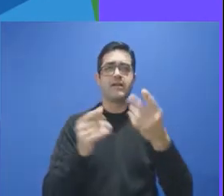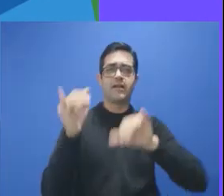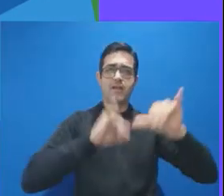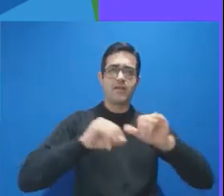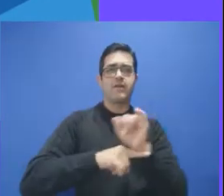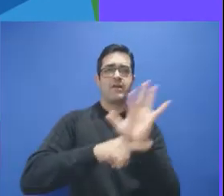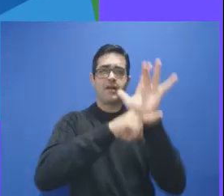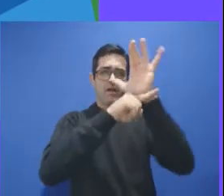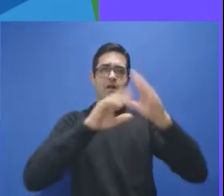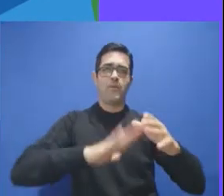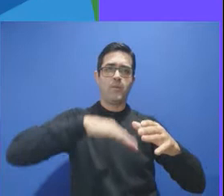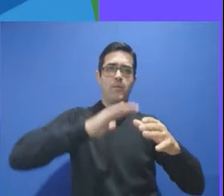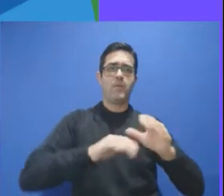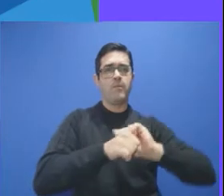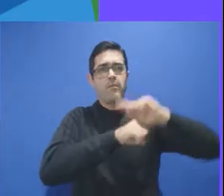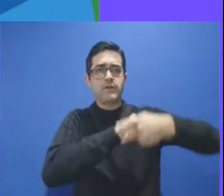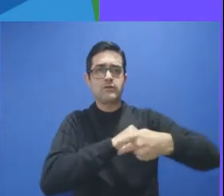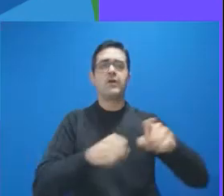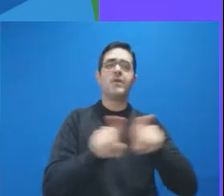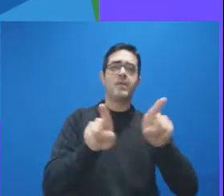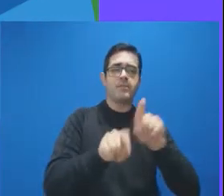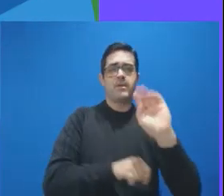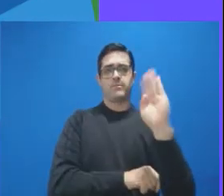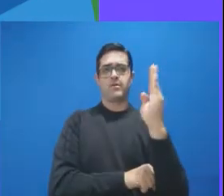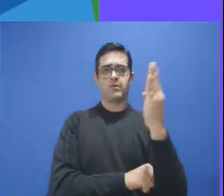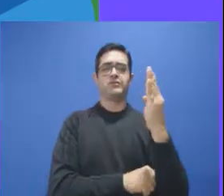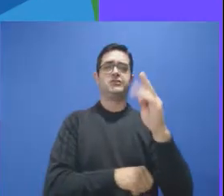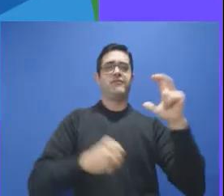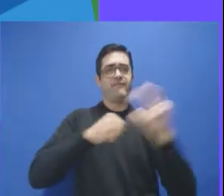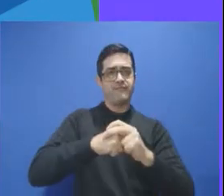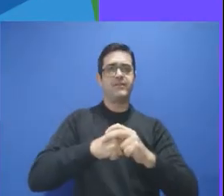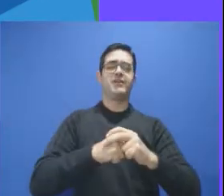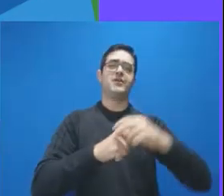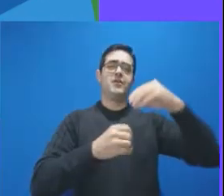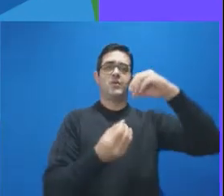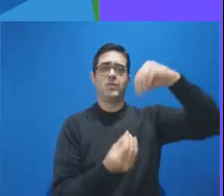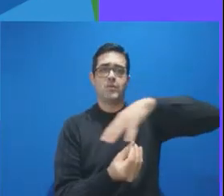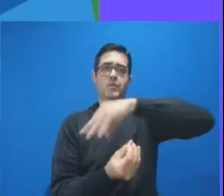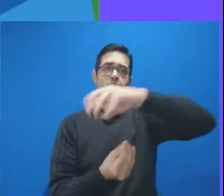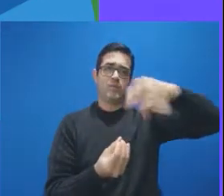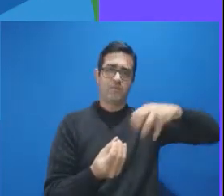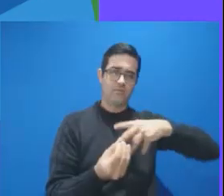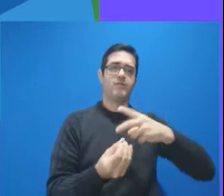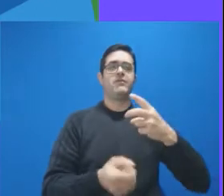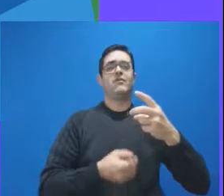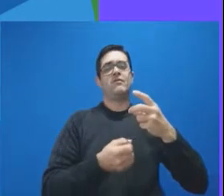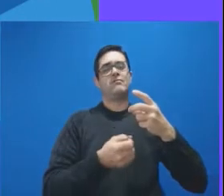energia, química, como gases, líquidos ou material particulado, ou ainda biológicas, como vírus, fungos,